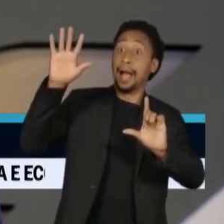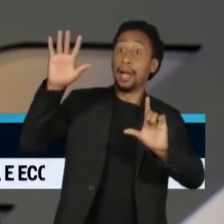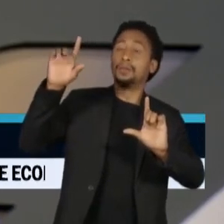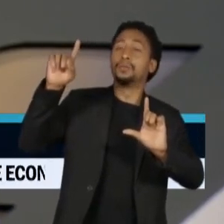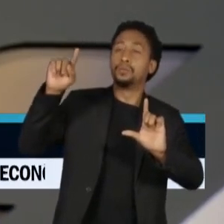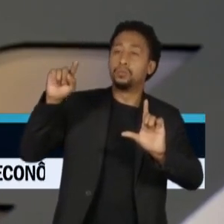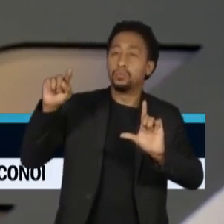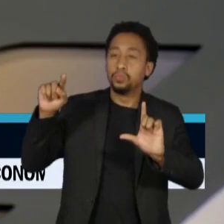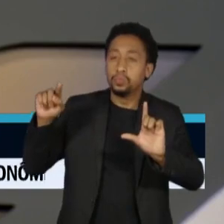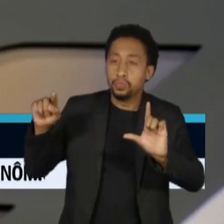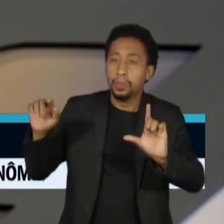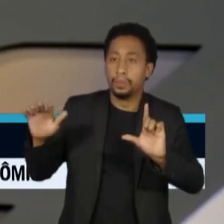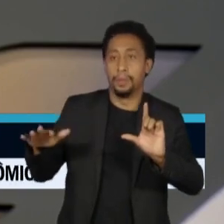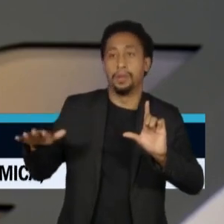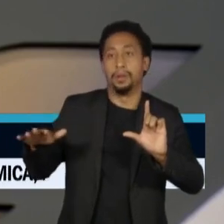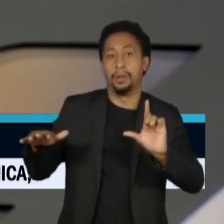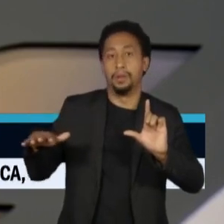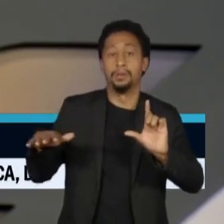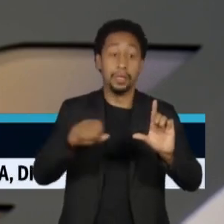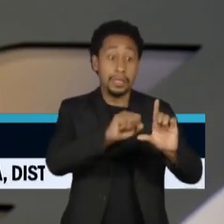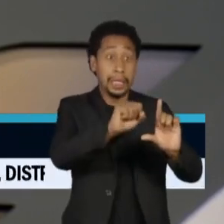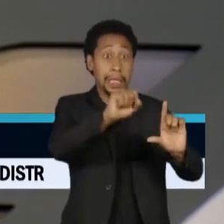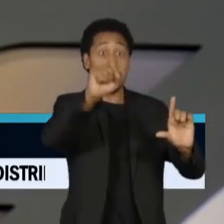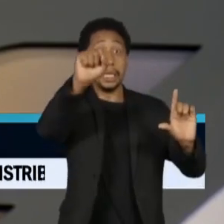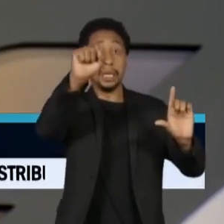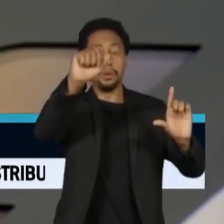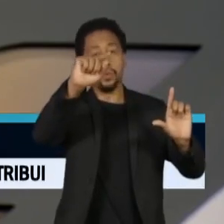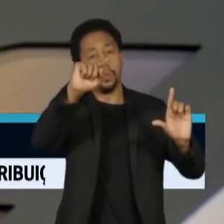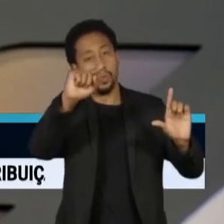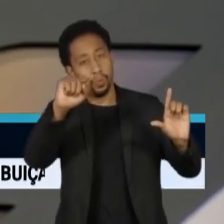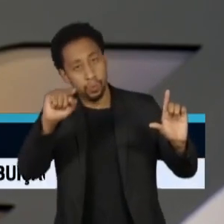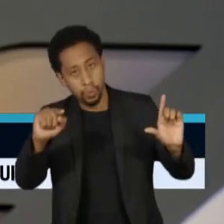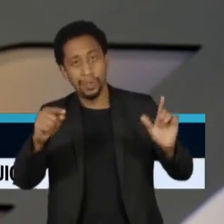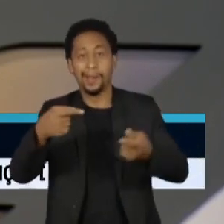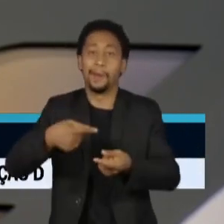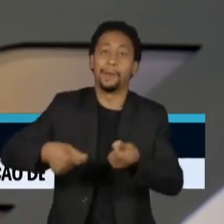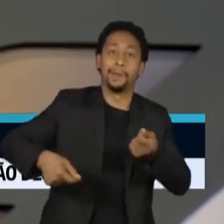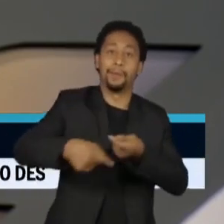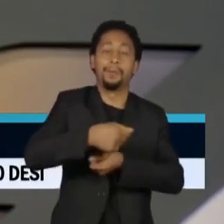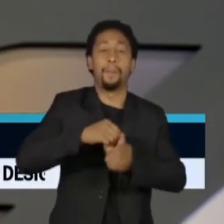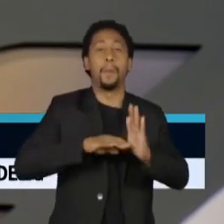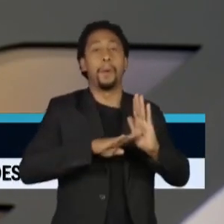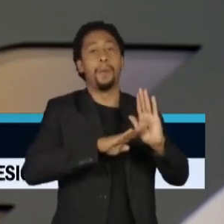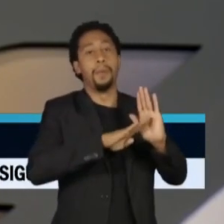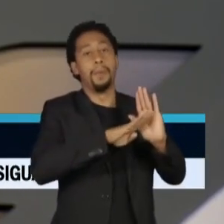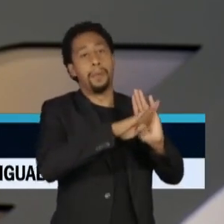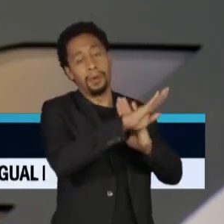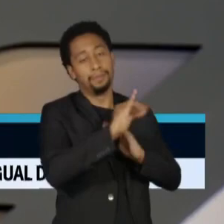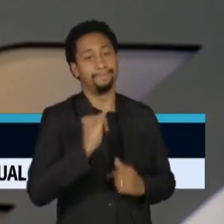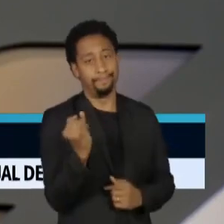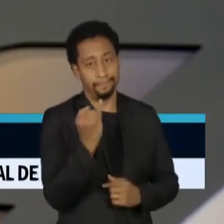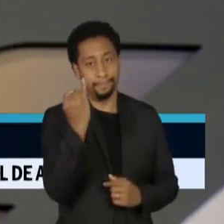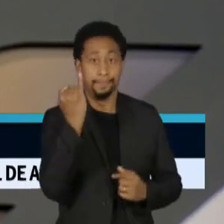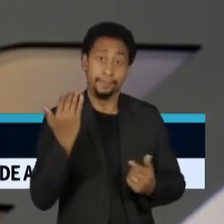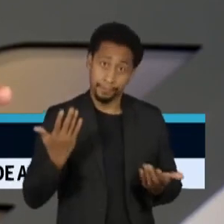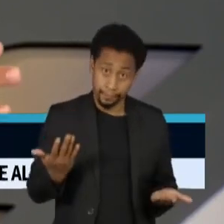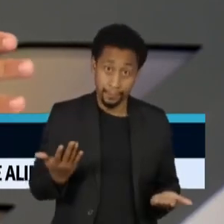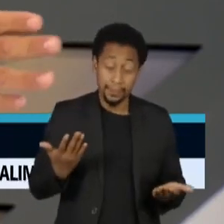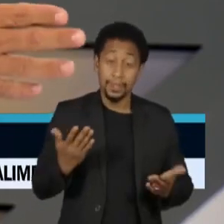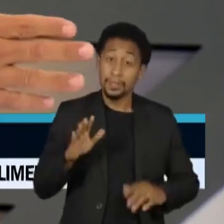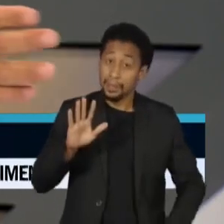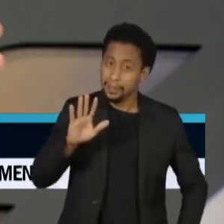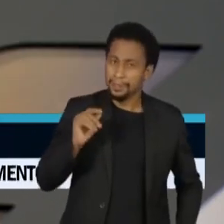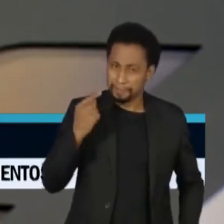baixar e a economia voltar a crescer. Esse ponto é fundamental. Eu acho que o presidente, eu